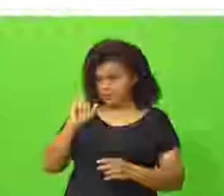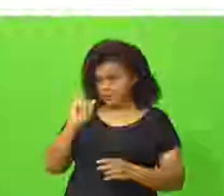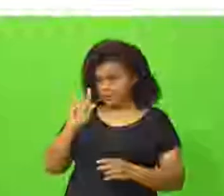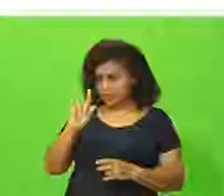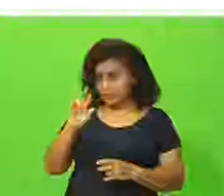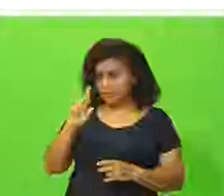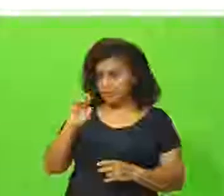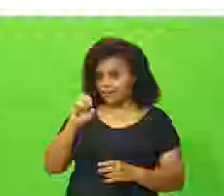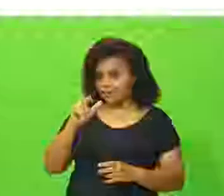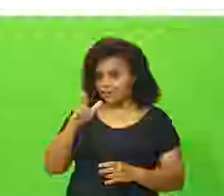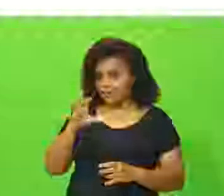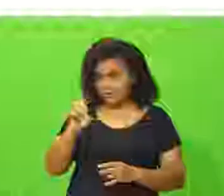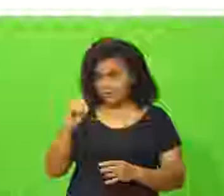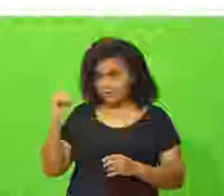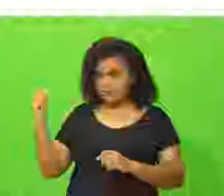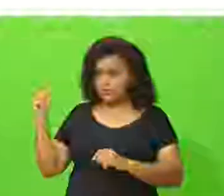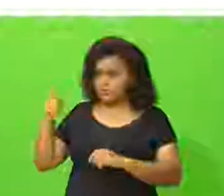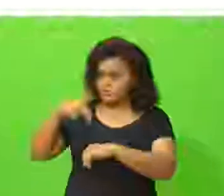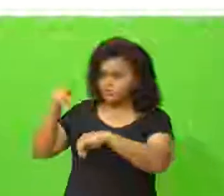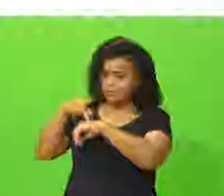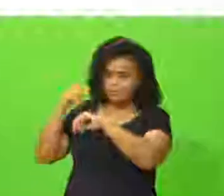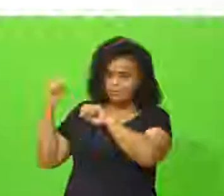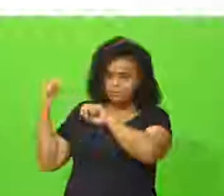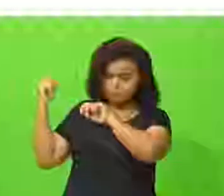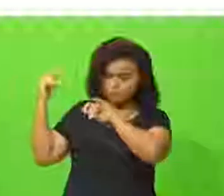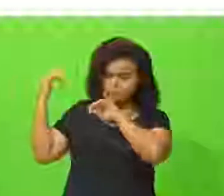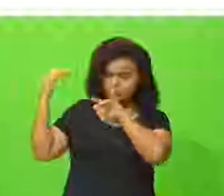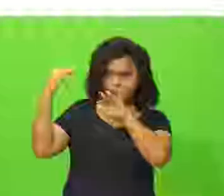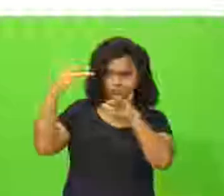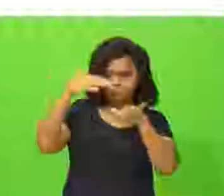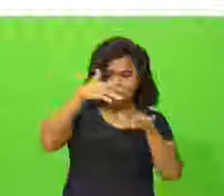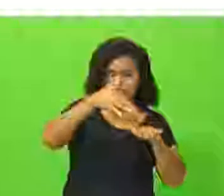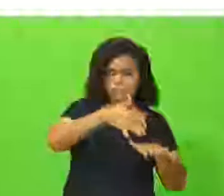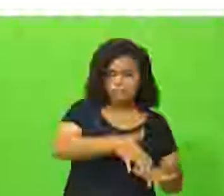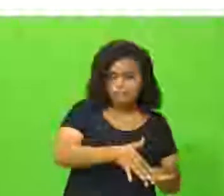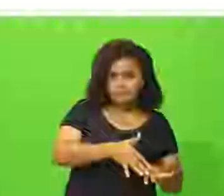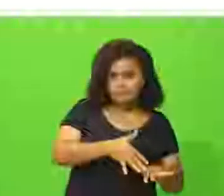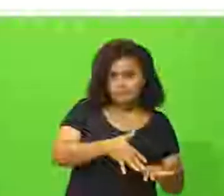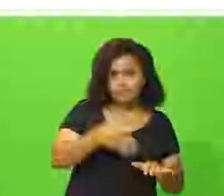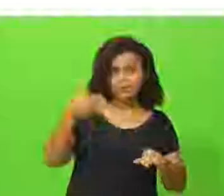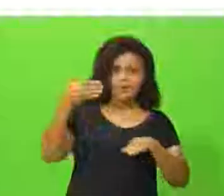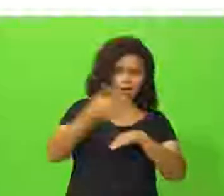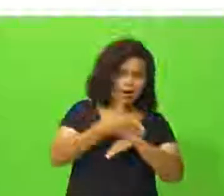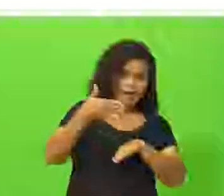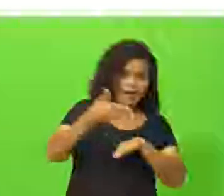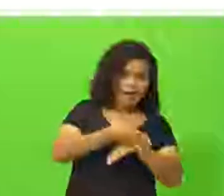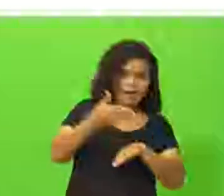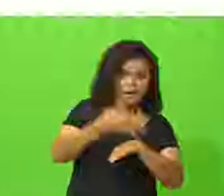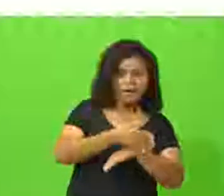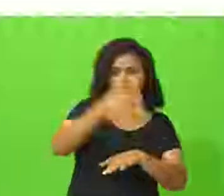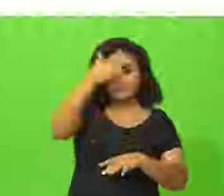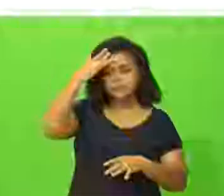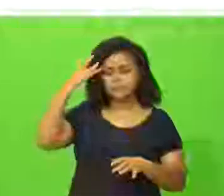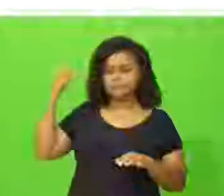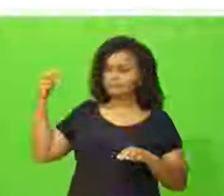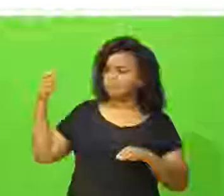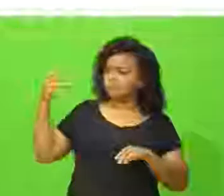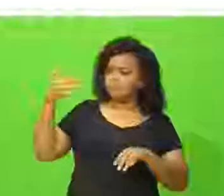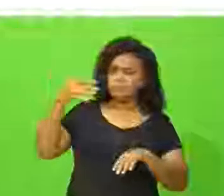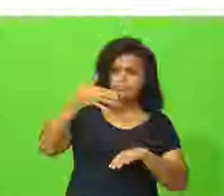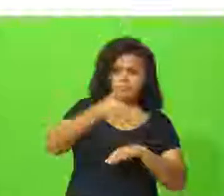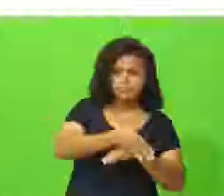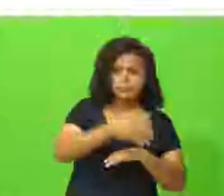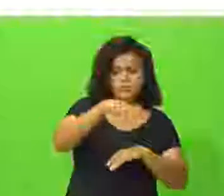emigração. Imigração vai ser o que, professor? Vai ser, no caso, a entrada de pessoas em um